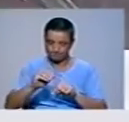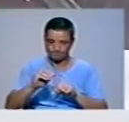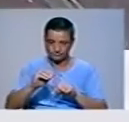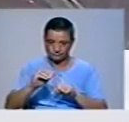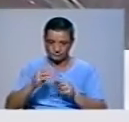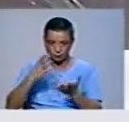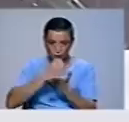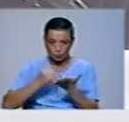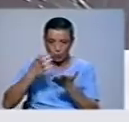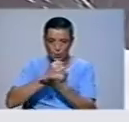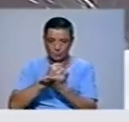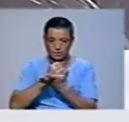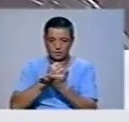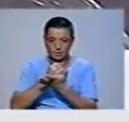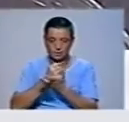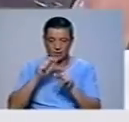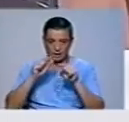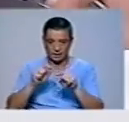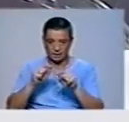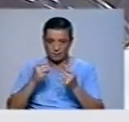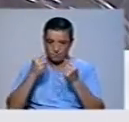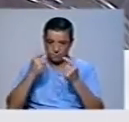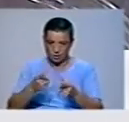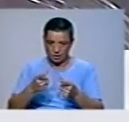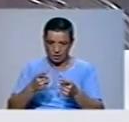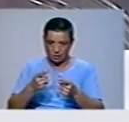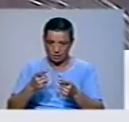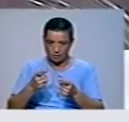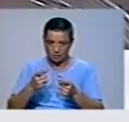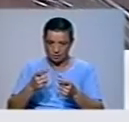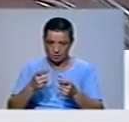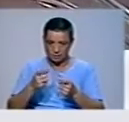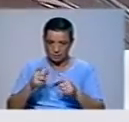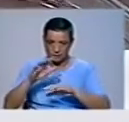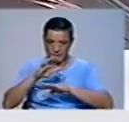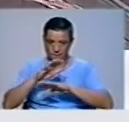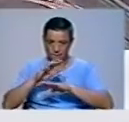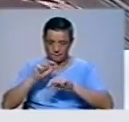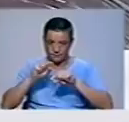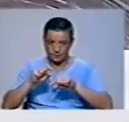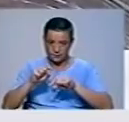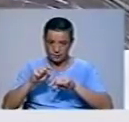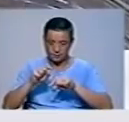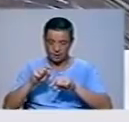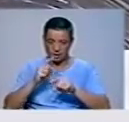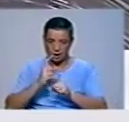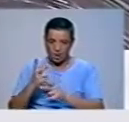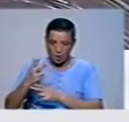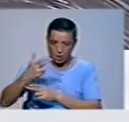recheio no centro da massa, uma pequena porção, e vamos cortar os